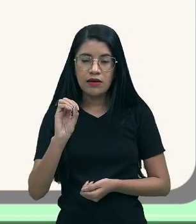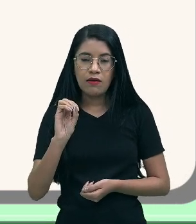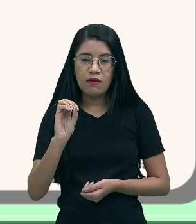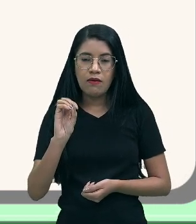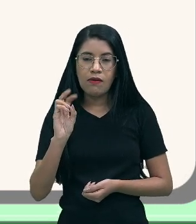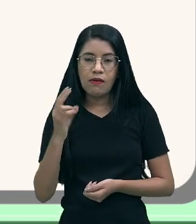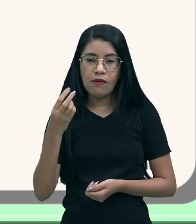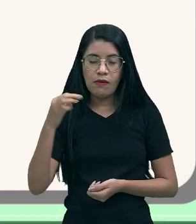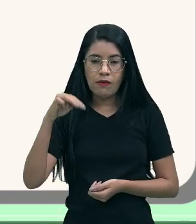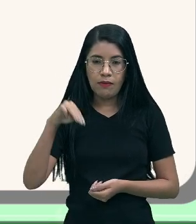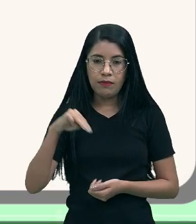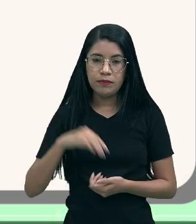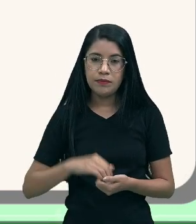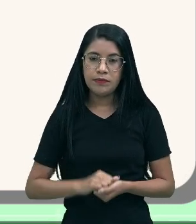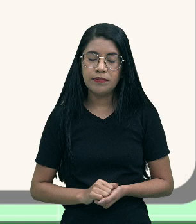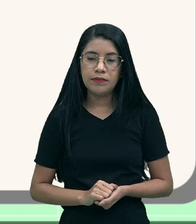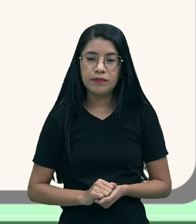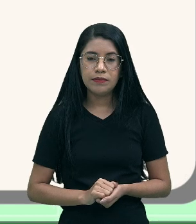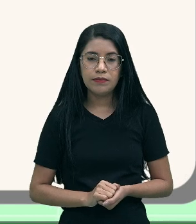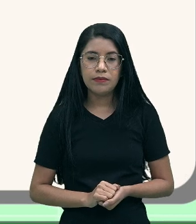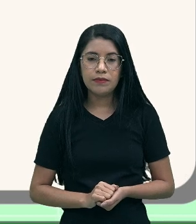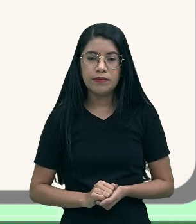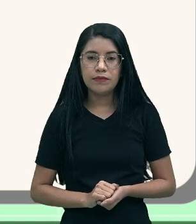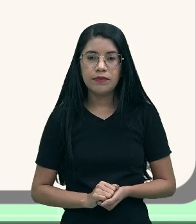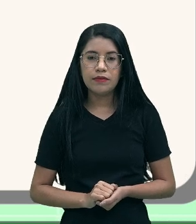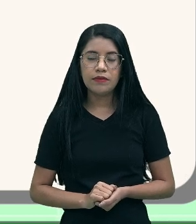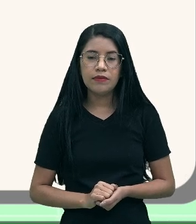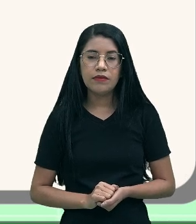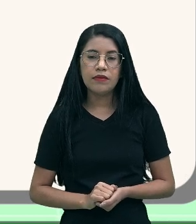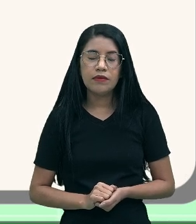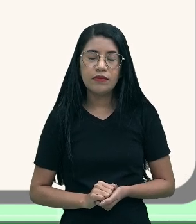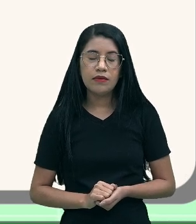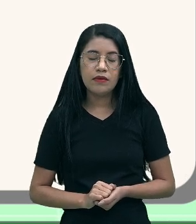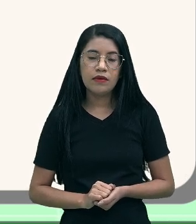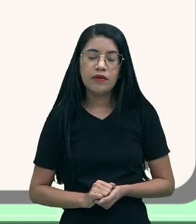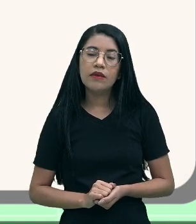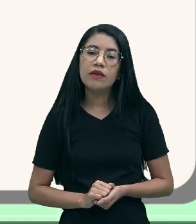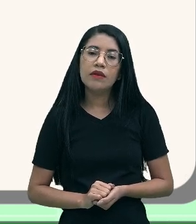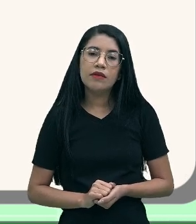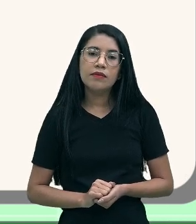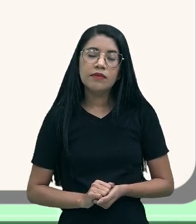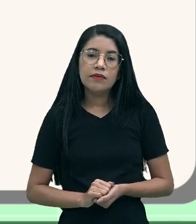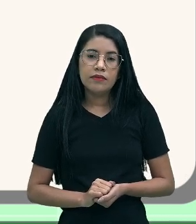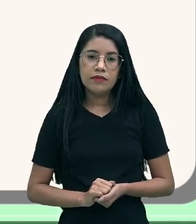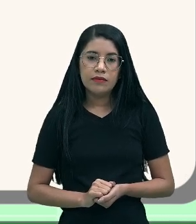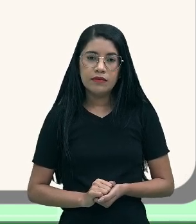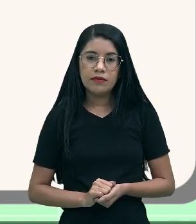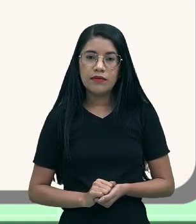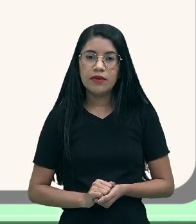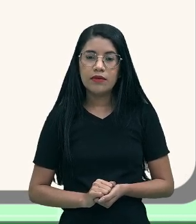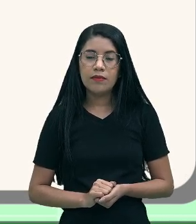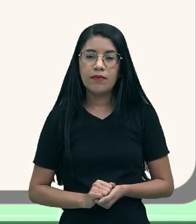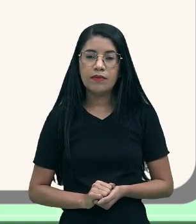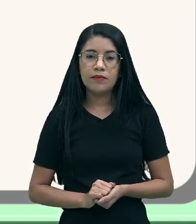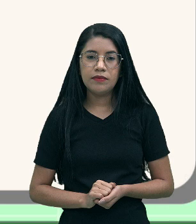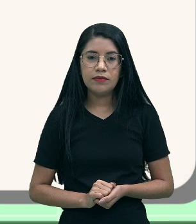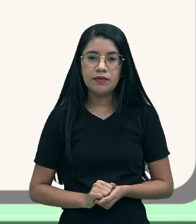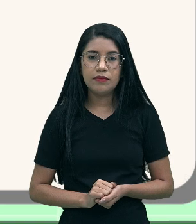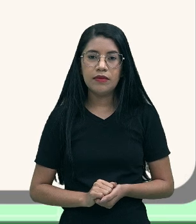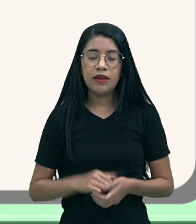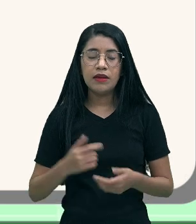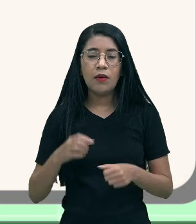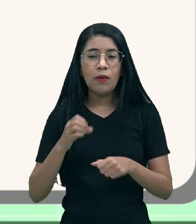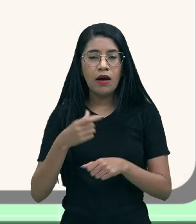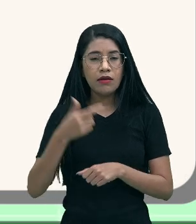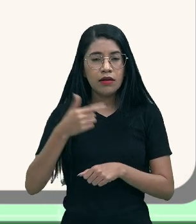15, a unidade de medida é o ohm, certo? A unidade de medida da nossa resistência elétrica. Então, a segunda